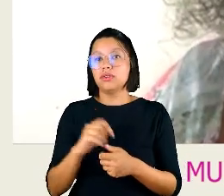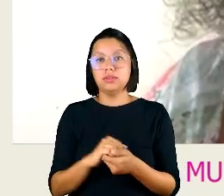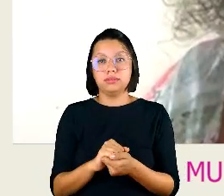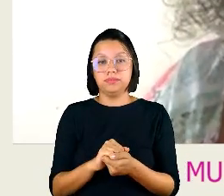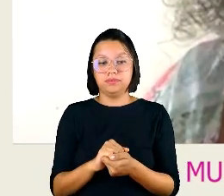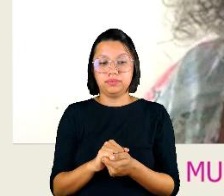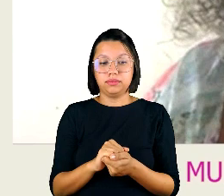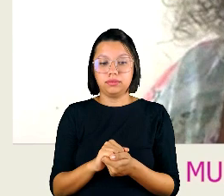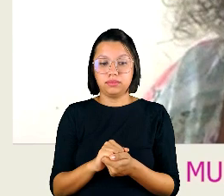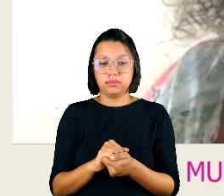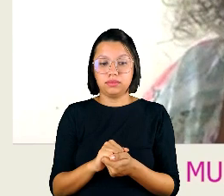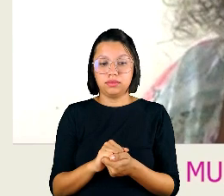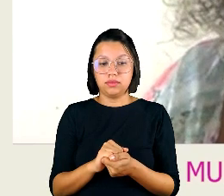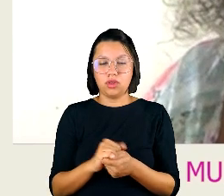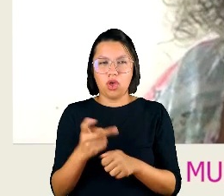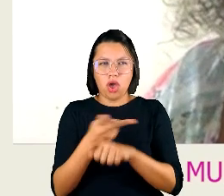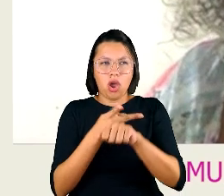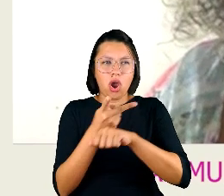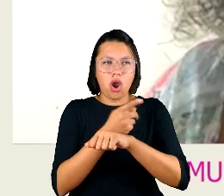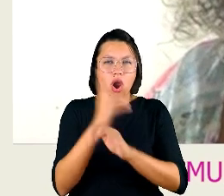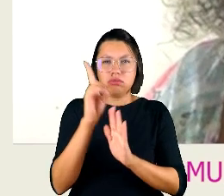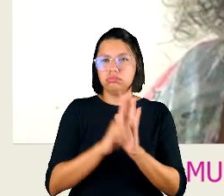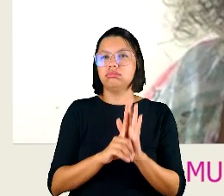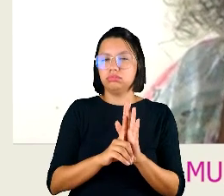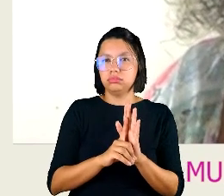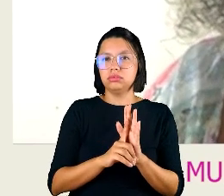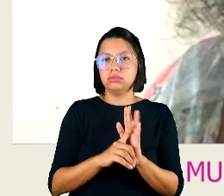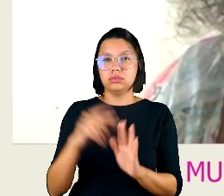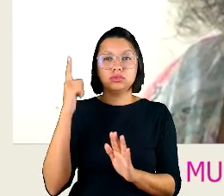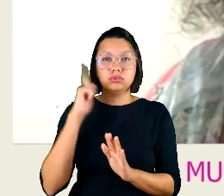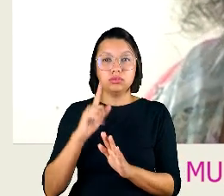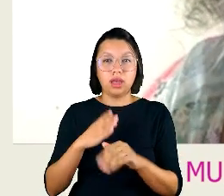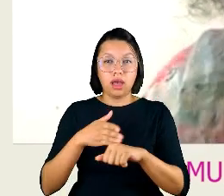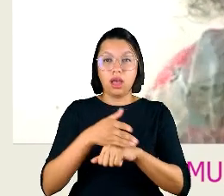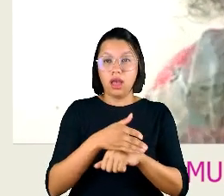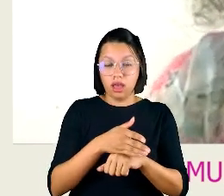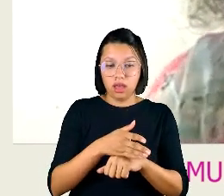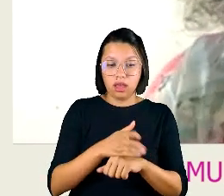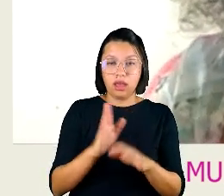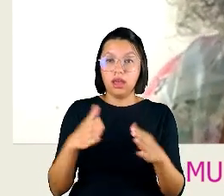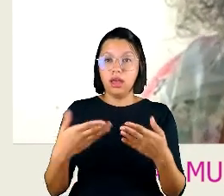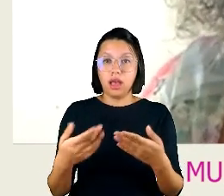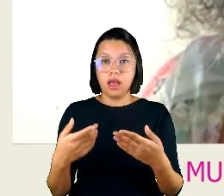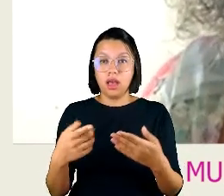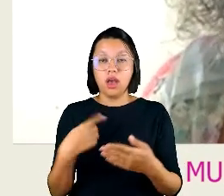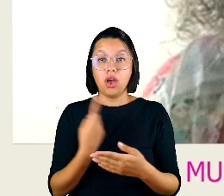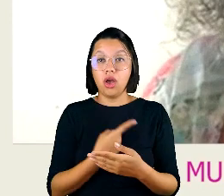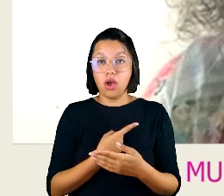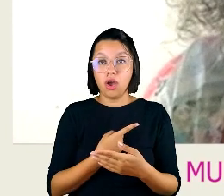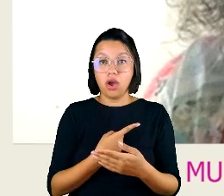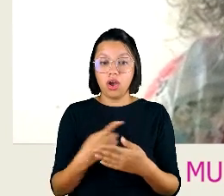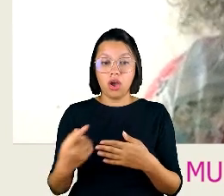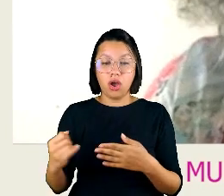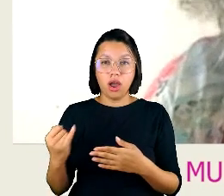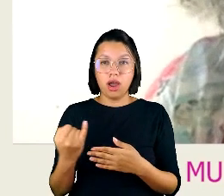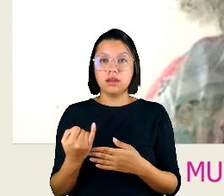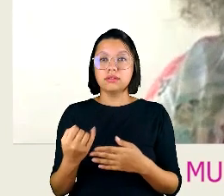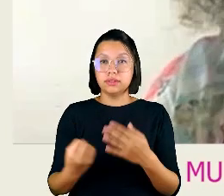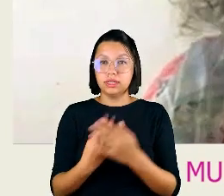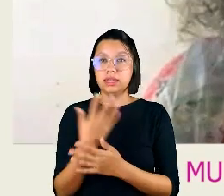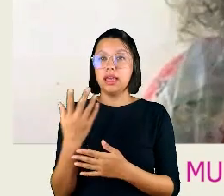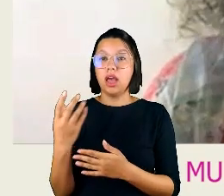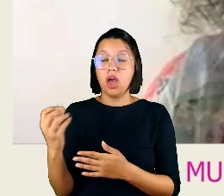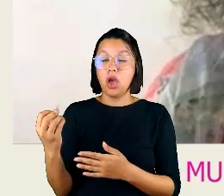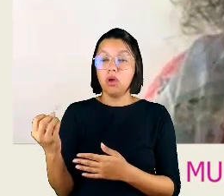seus direitos, ela vai poder ter participação. Então, nós temos que reinventar novas formas de